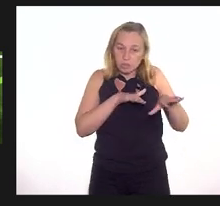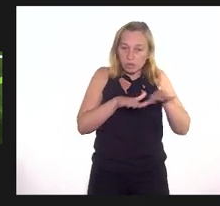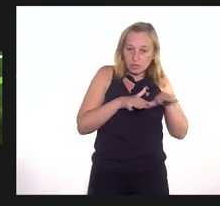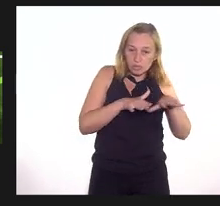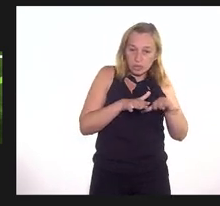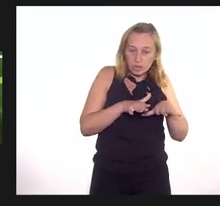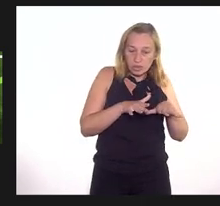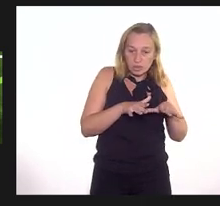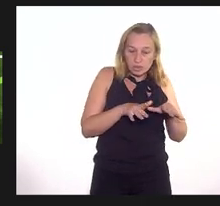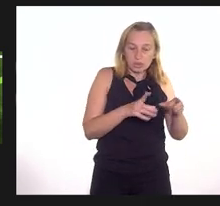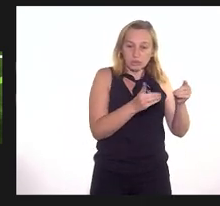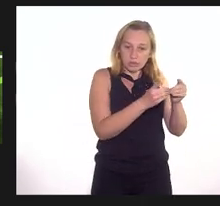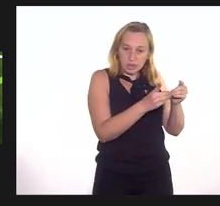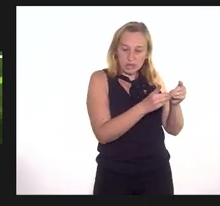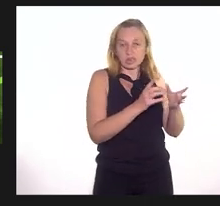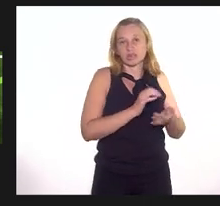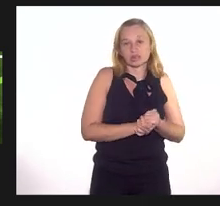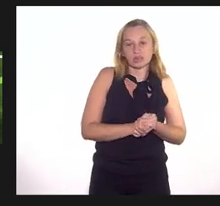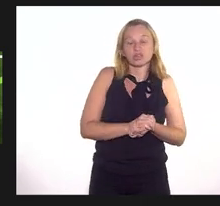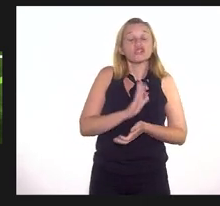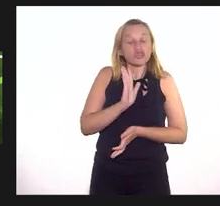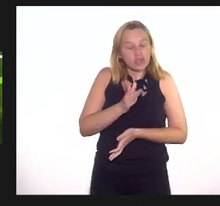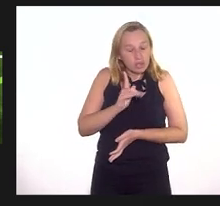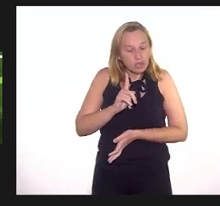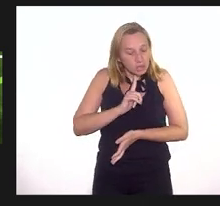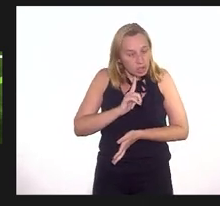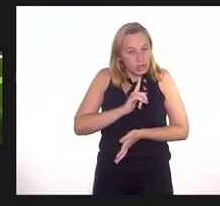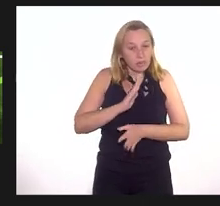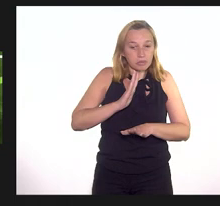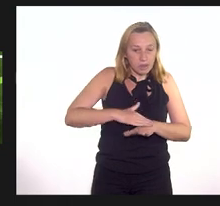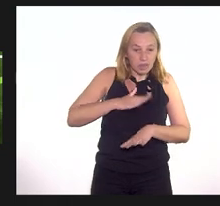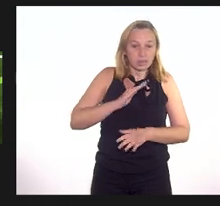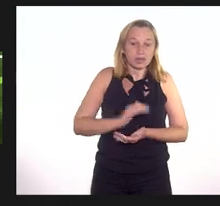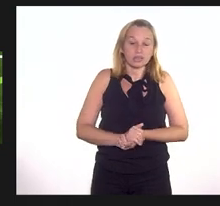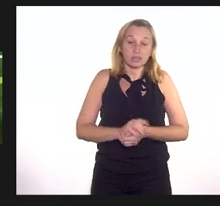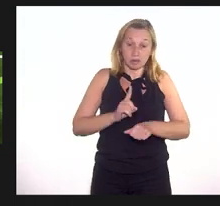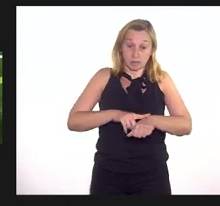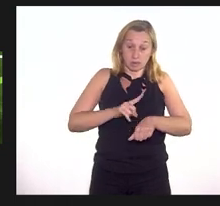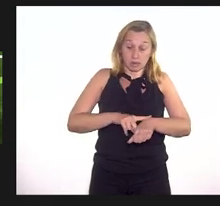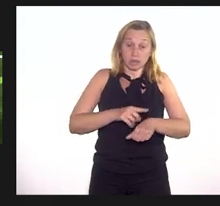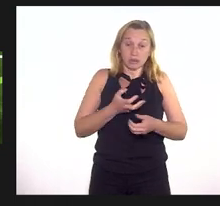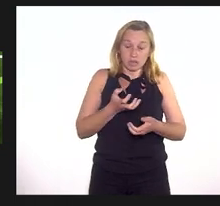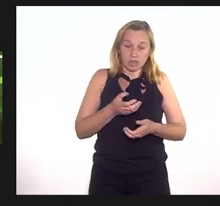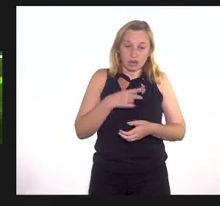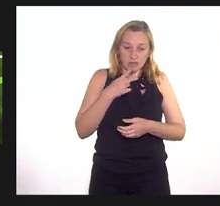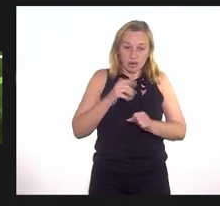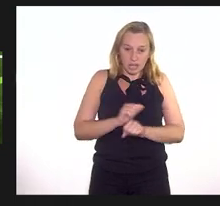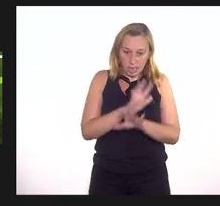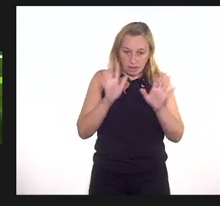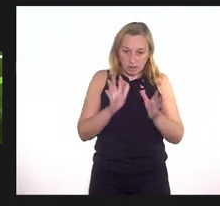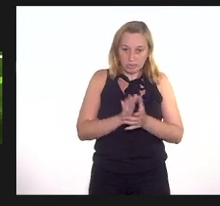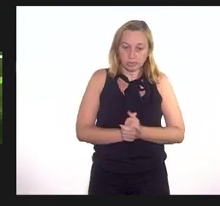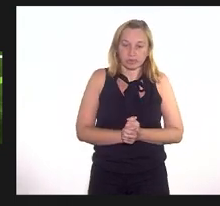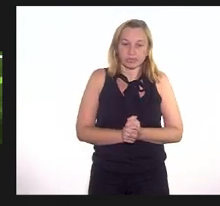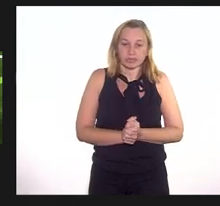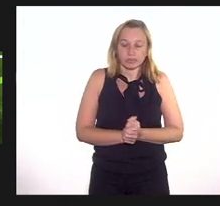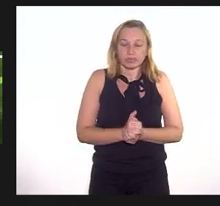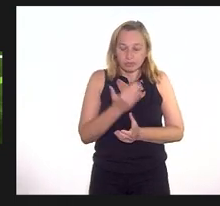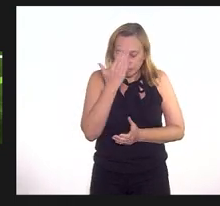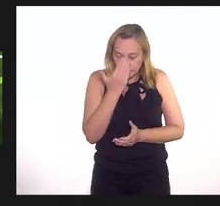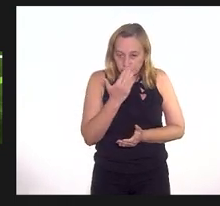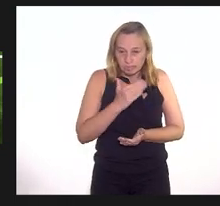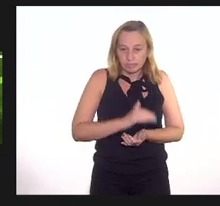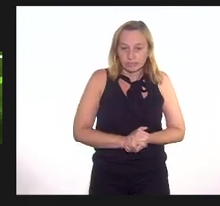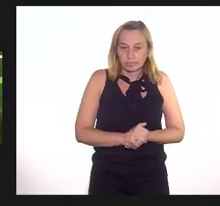de pacientes. Eu sei que já existe tudo mais, passou meu tempo, mas eu quero deixar isso bem claro. E